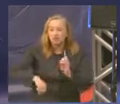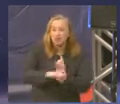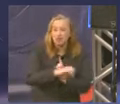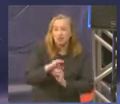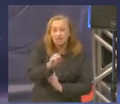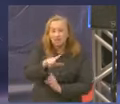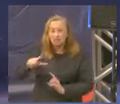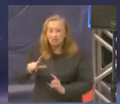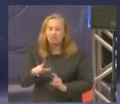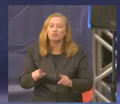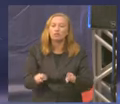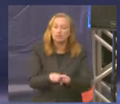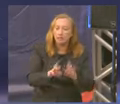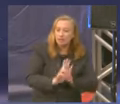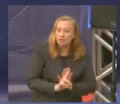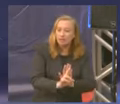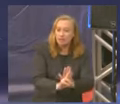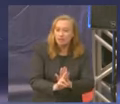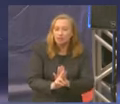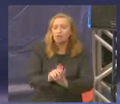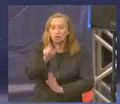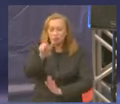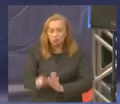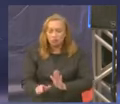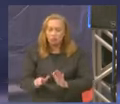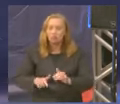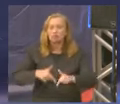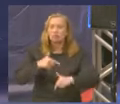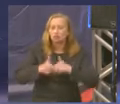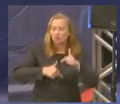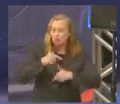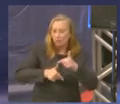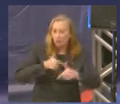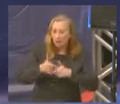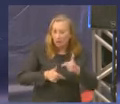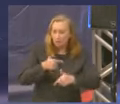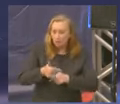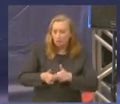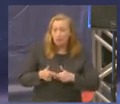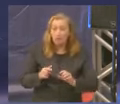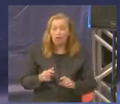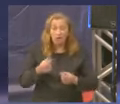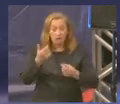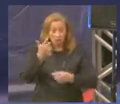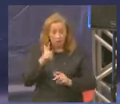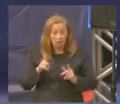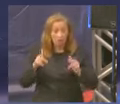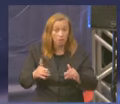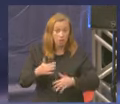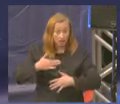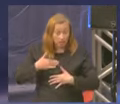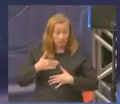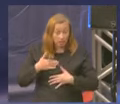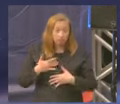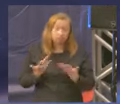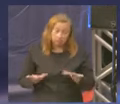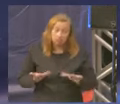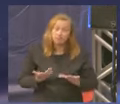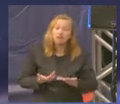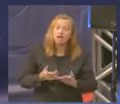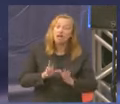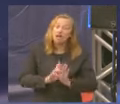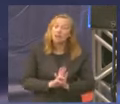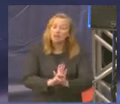dos trabalhadores, um trabalhador mais especializado, como eu sou, mas é trabalhador, representante